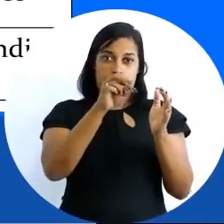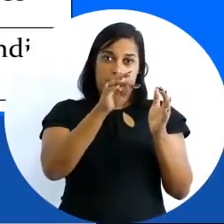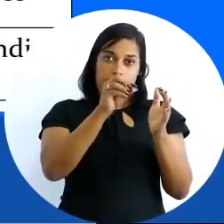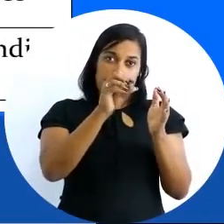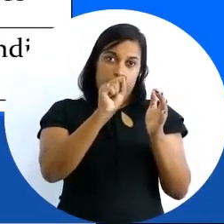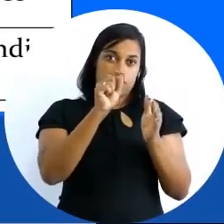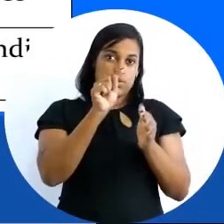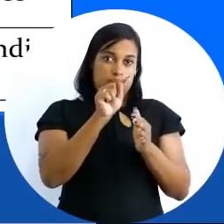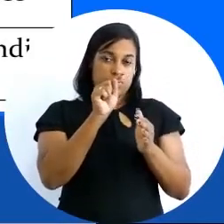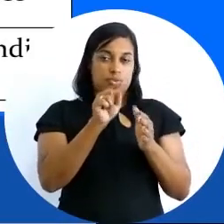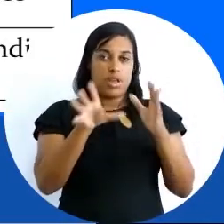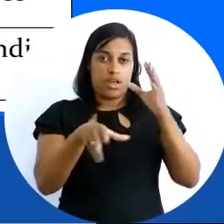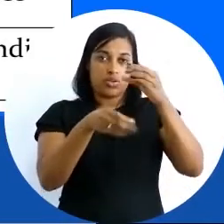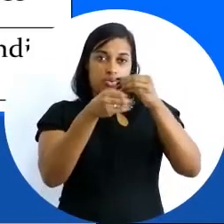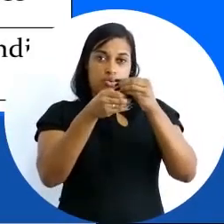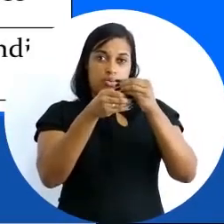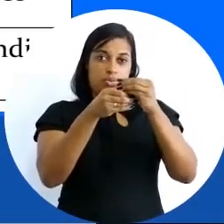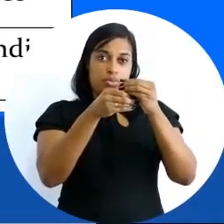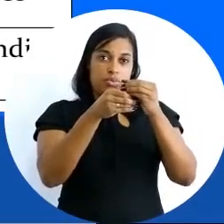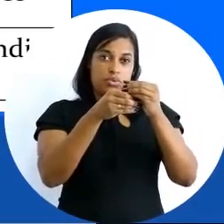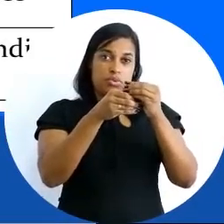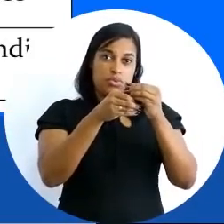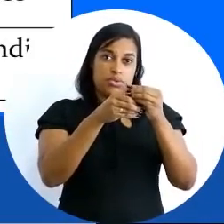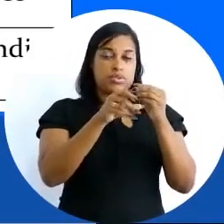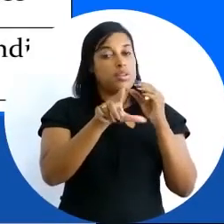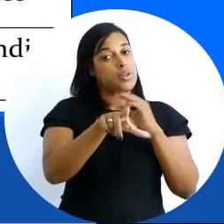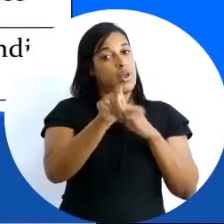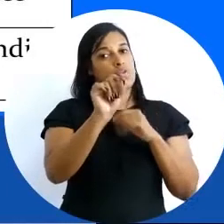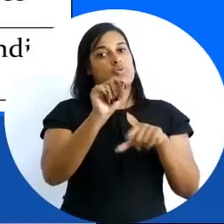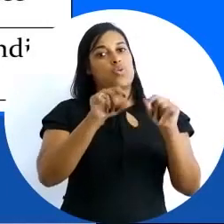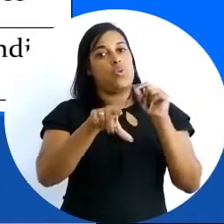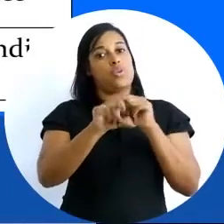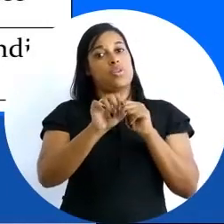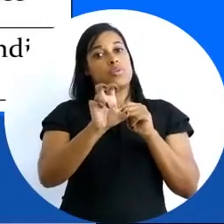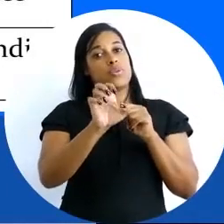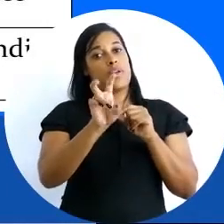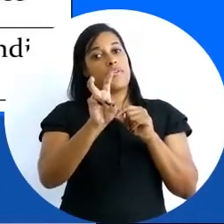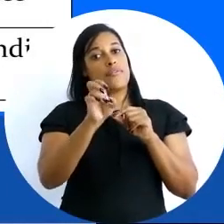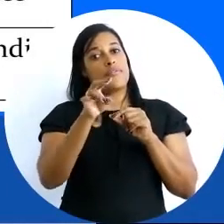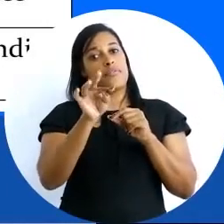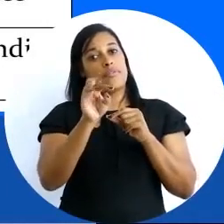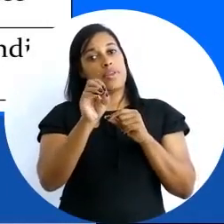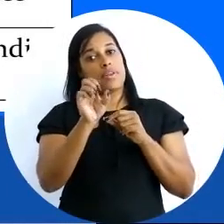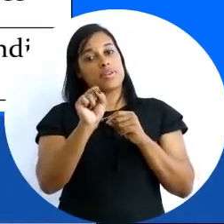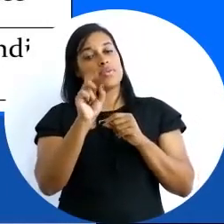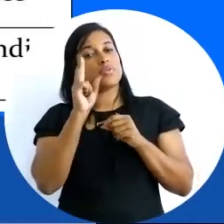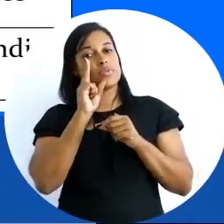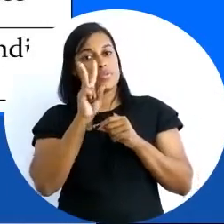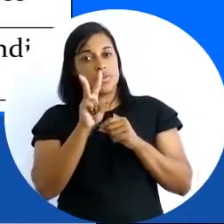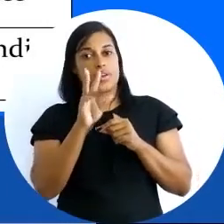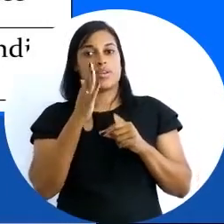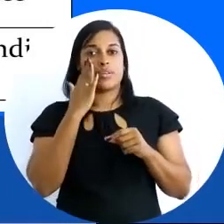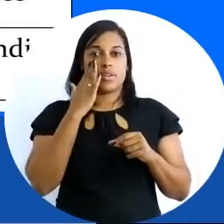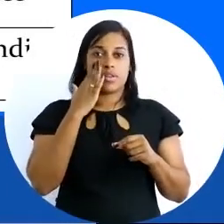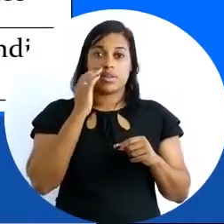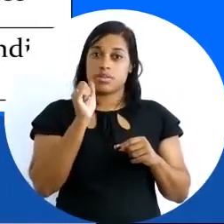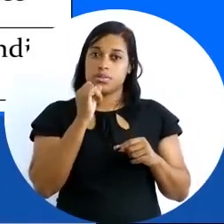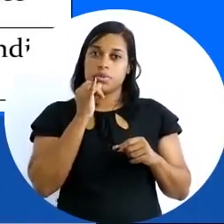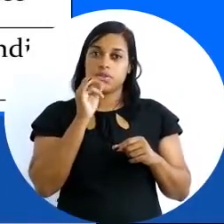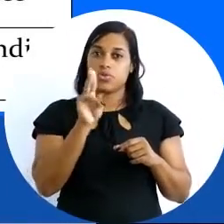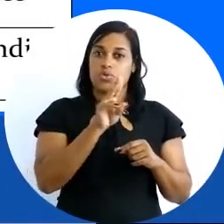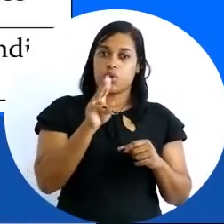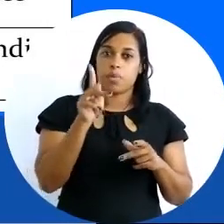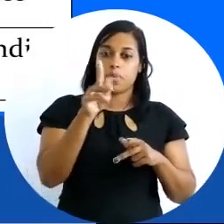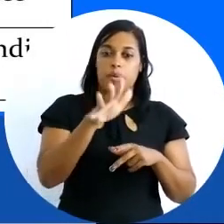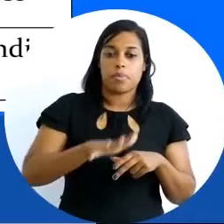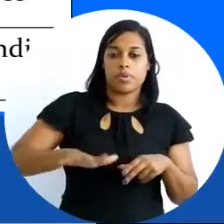caso aí, resumo de eventos não é o termo escolhido é eventos, então eu coloco ver. Tem o nome popular